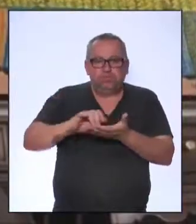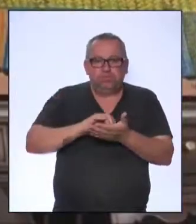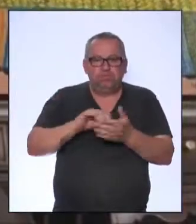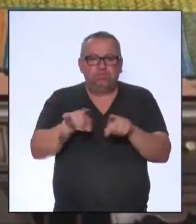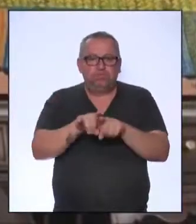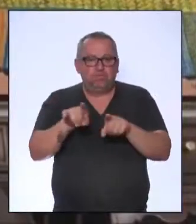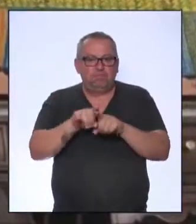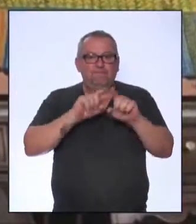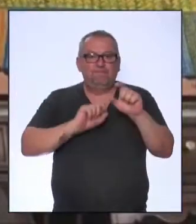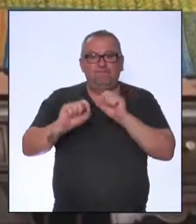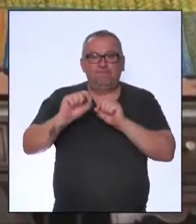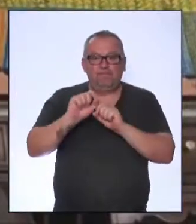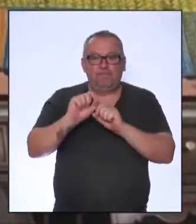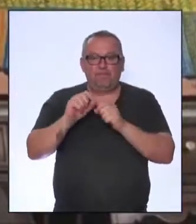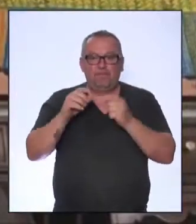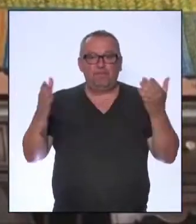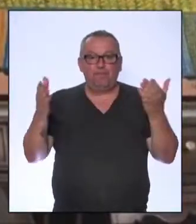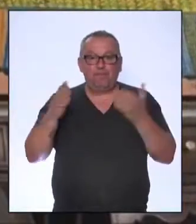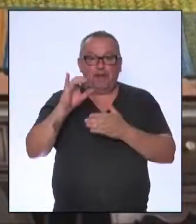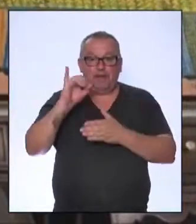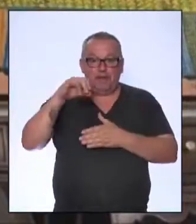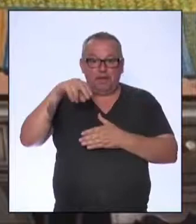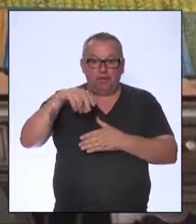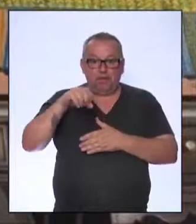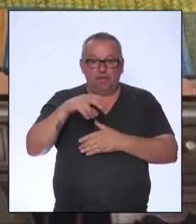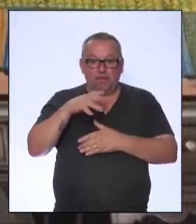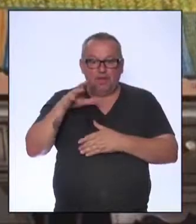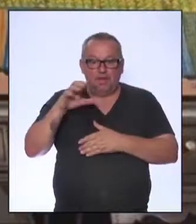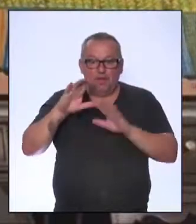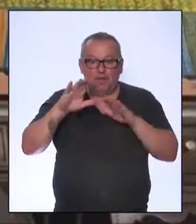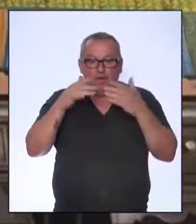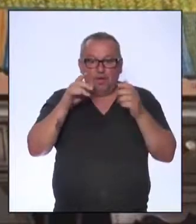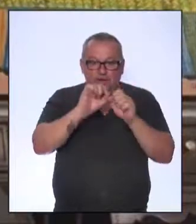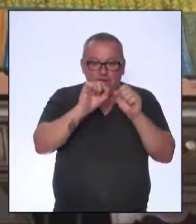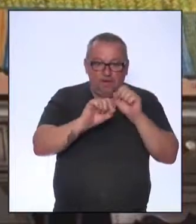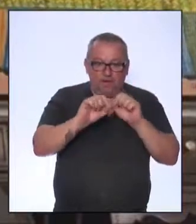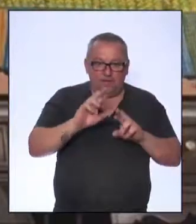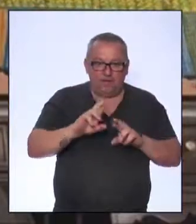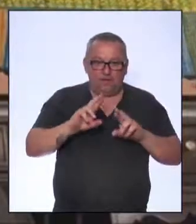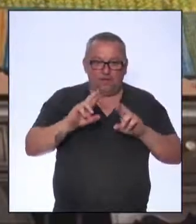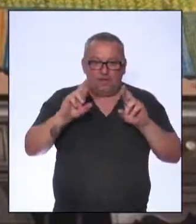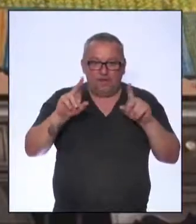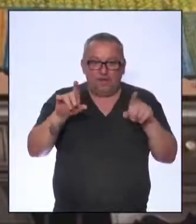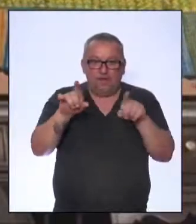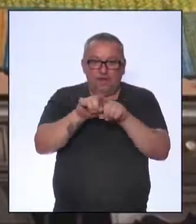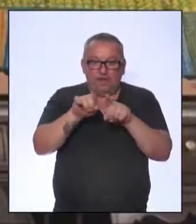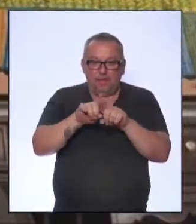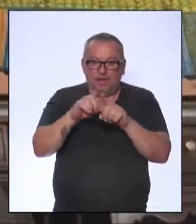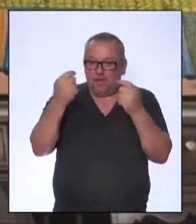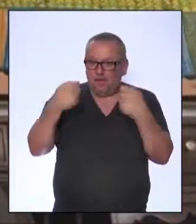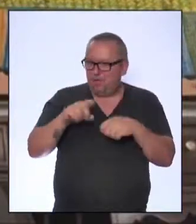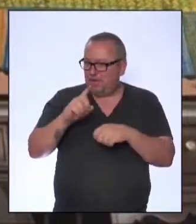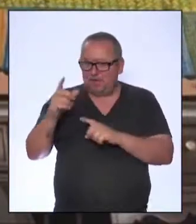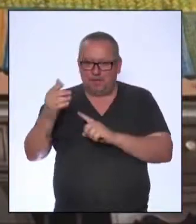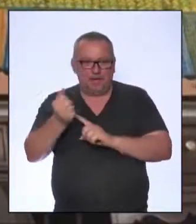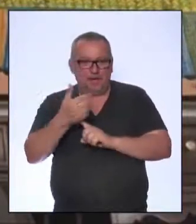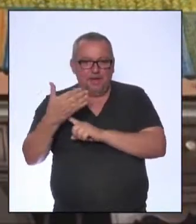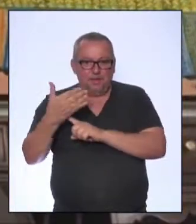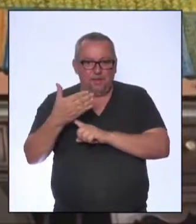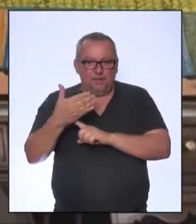O que agora, a inovação é quando você faz uma diferença que inclusive não depende de tecnologia,